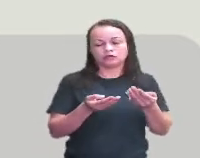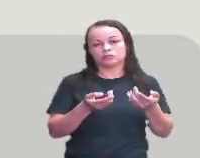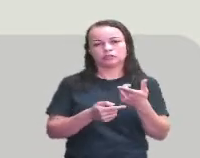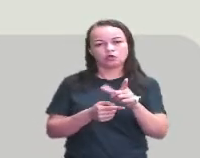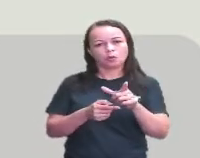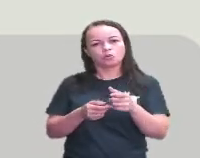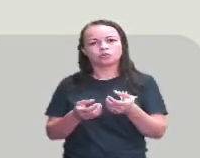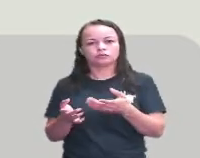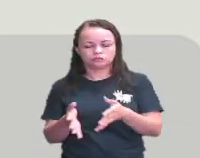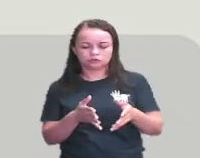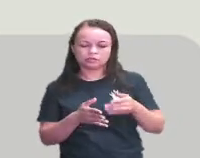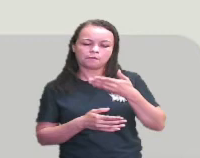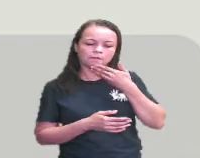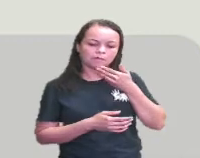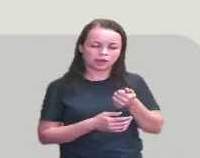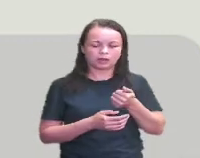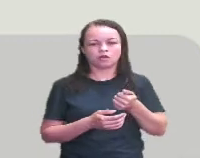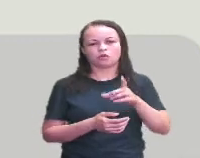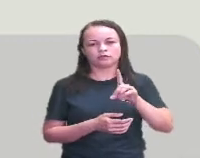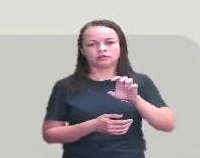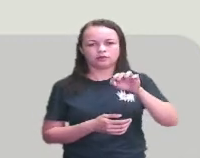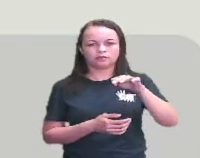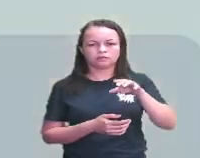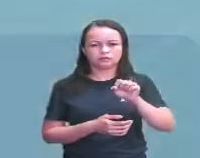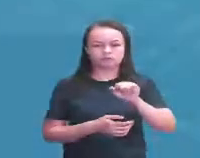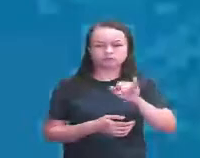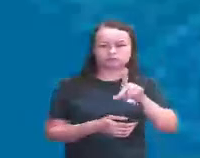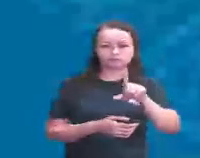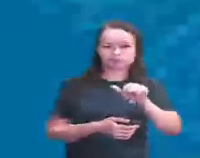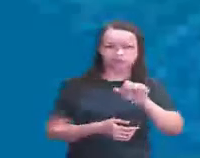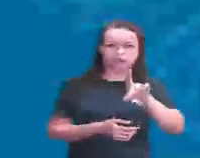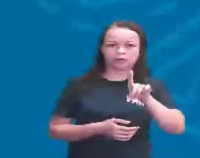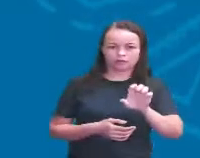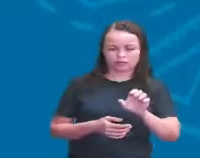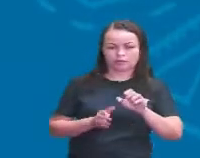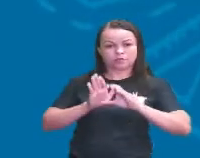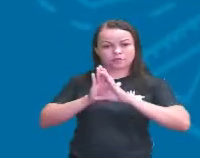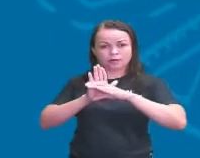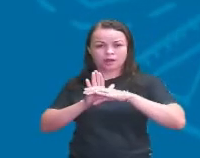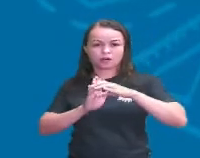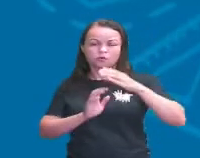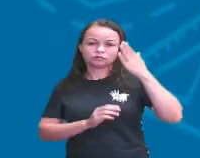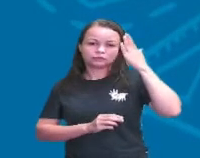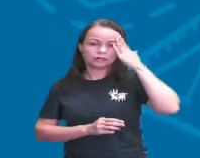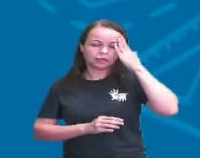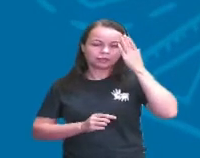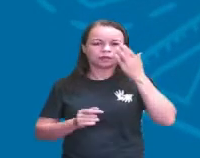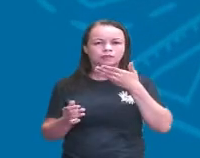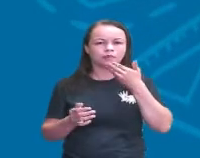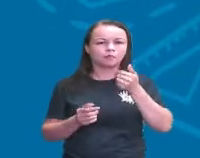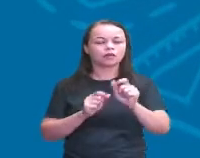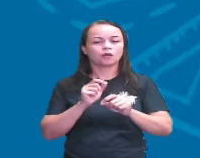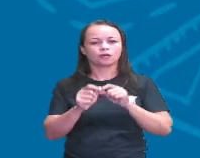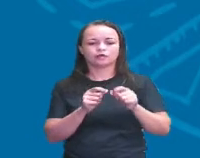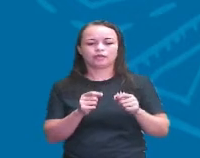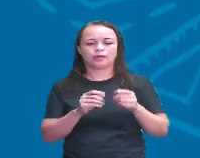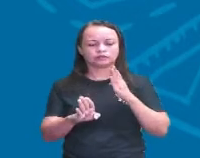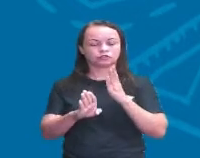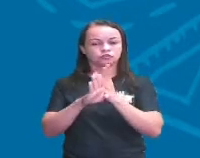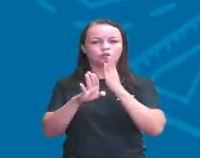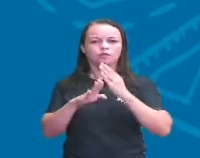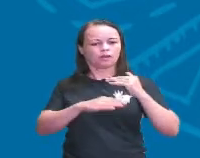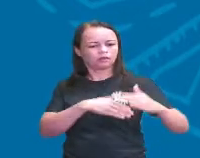de maior densidade. Para a gente entender um pouquinho o conceito de densidade. As descobertas, o avanço